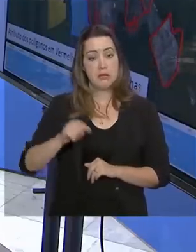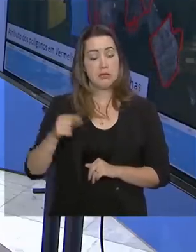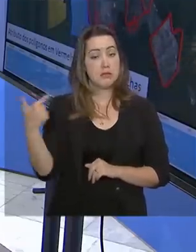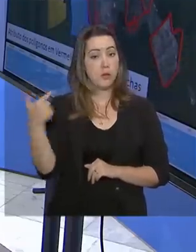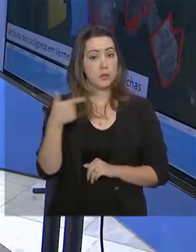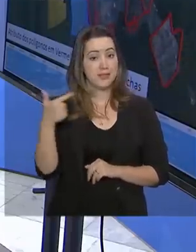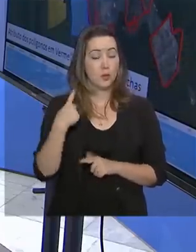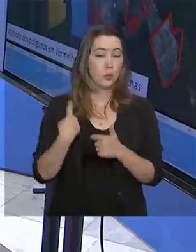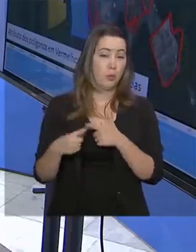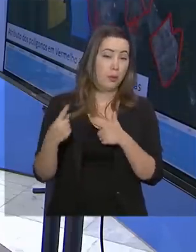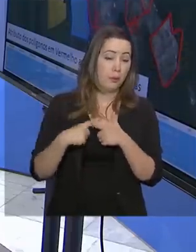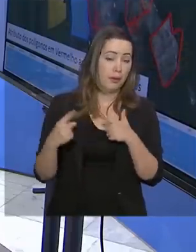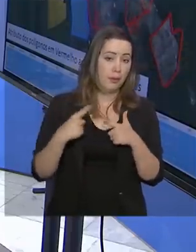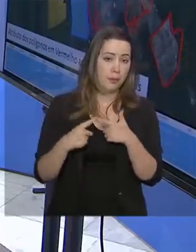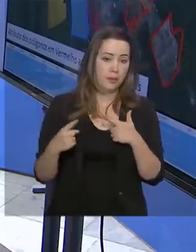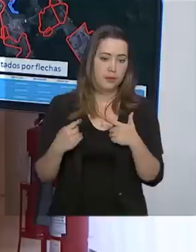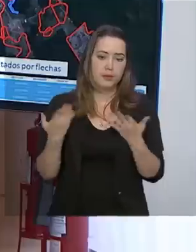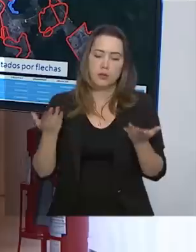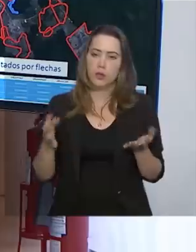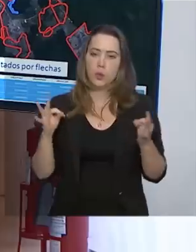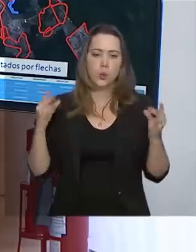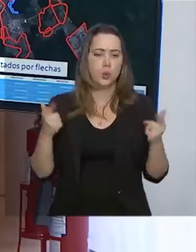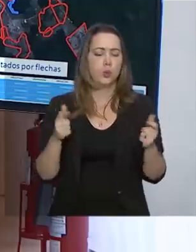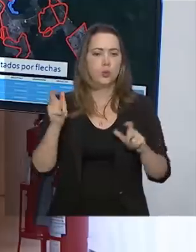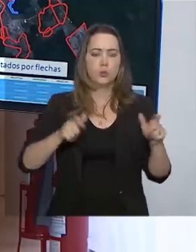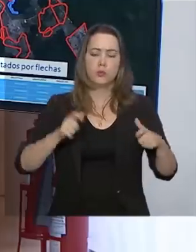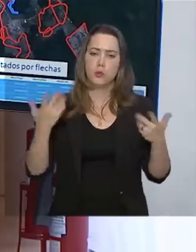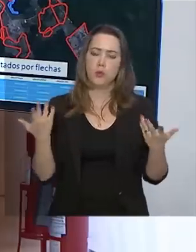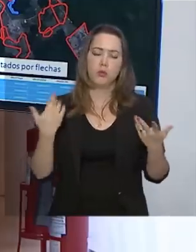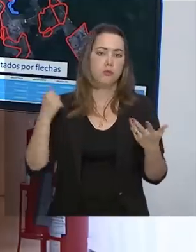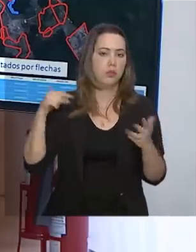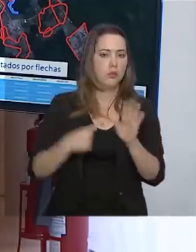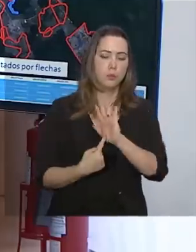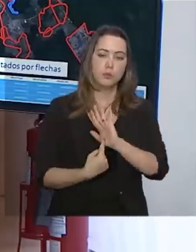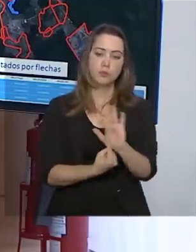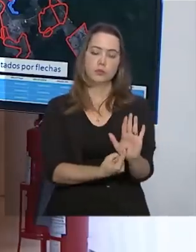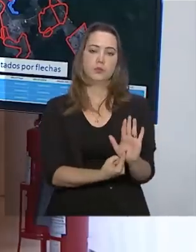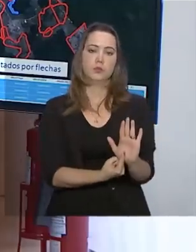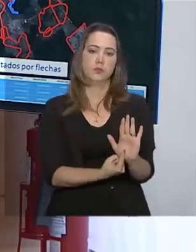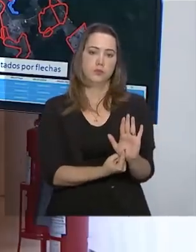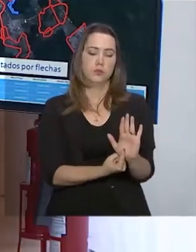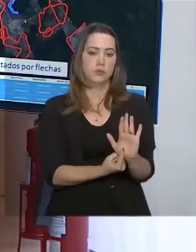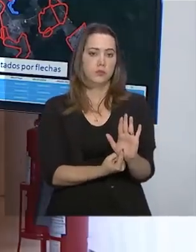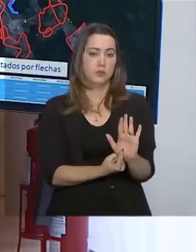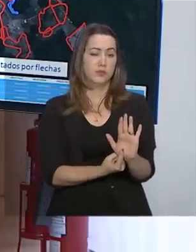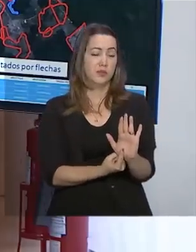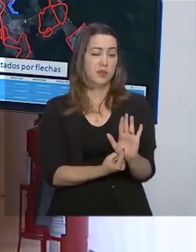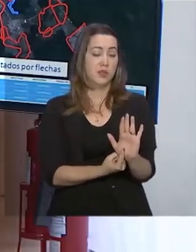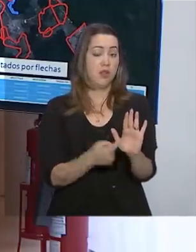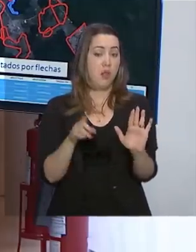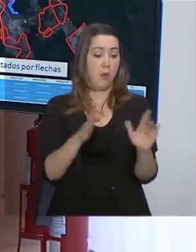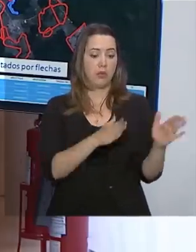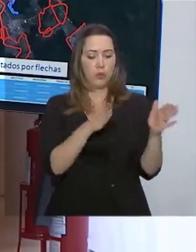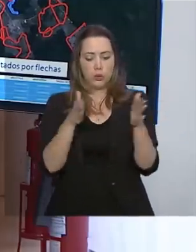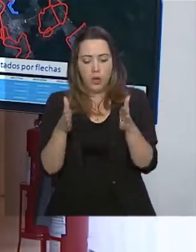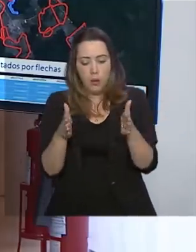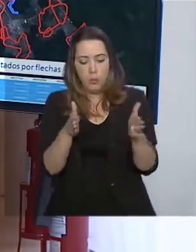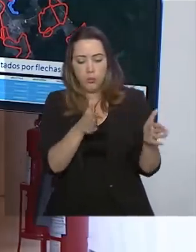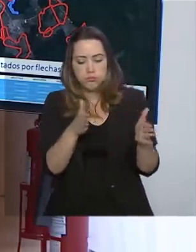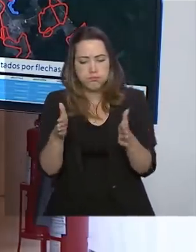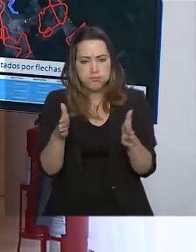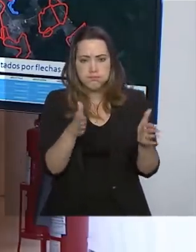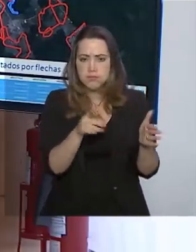segundo problema só aquela toda uma até agora foram demonstrações de lápis lápis os temporais